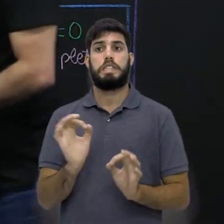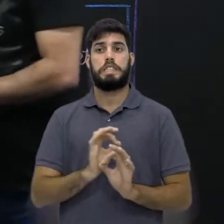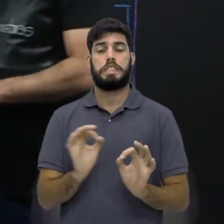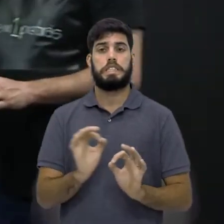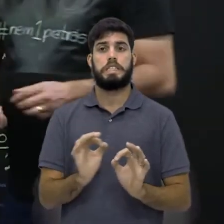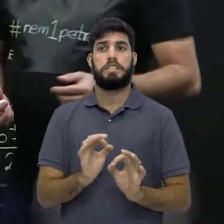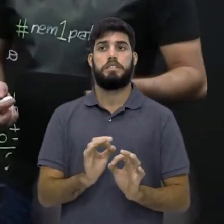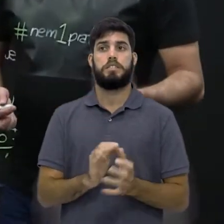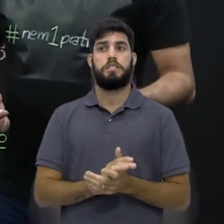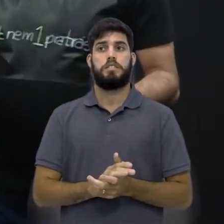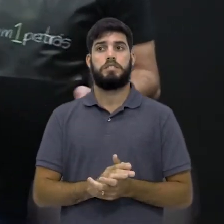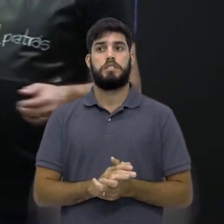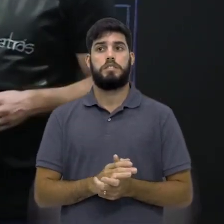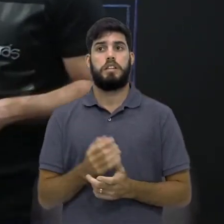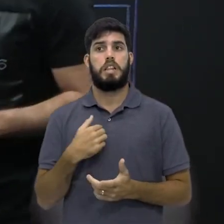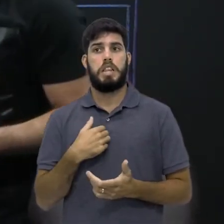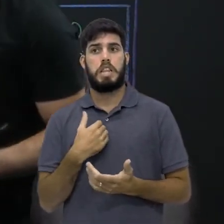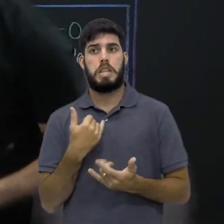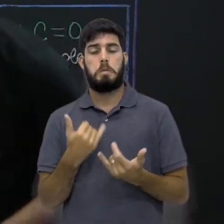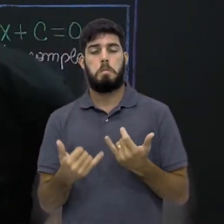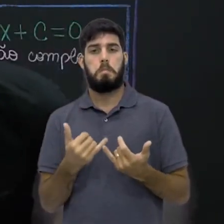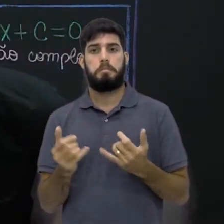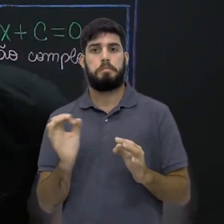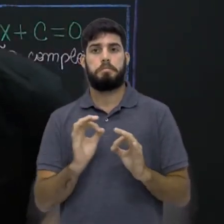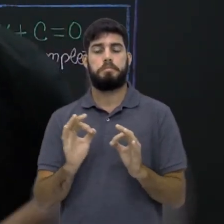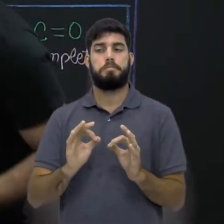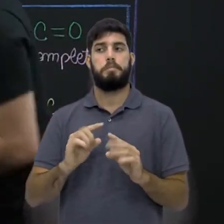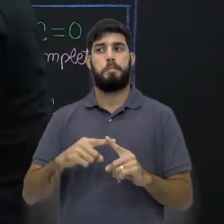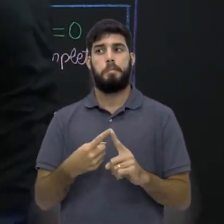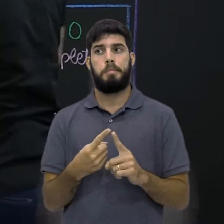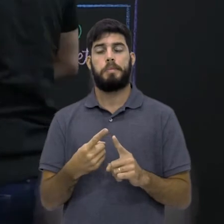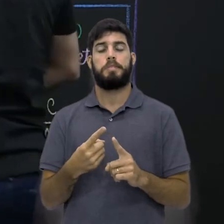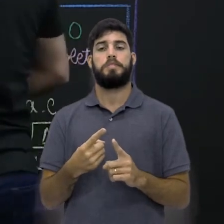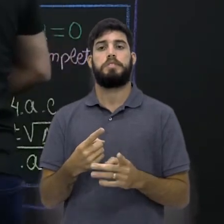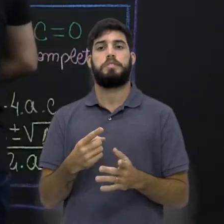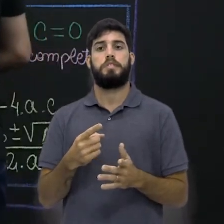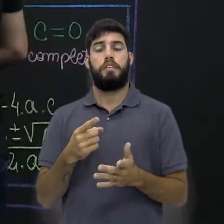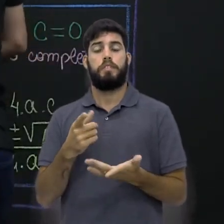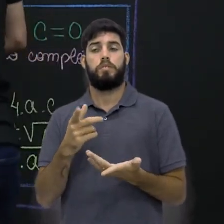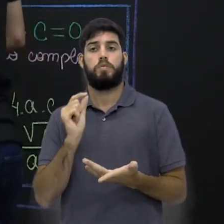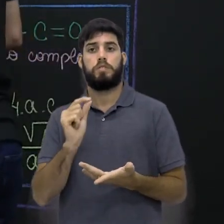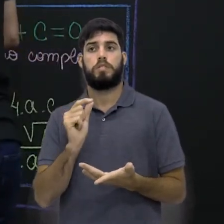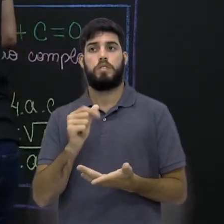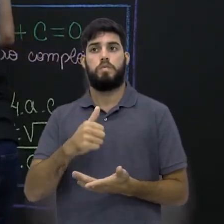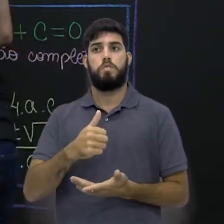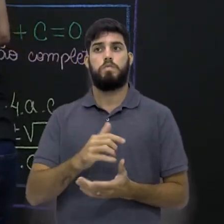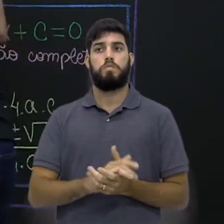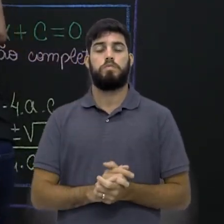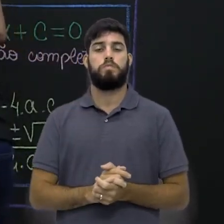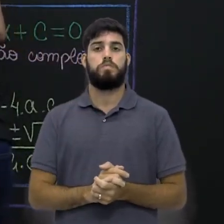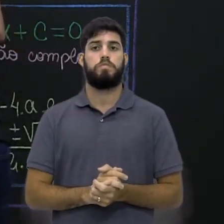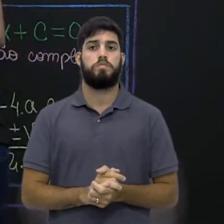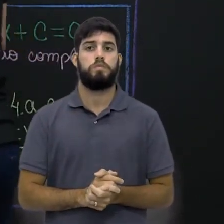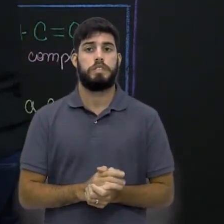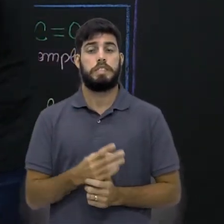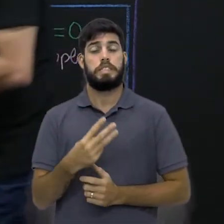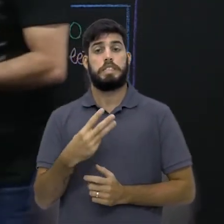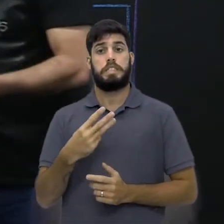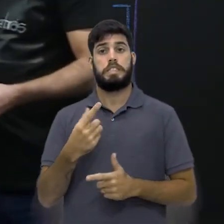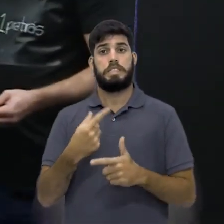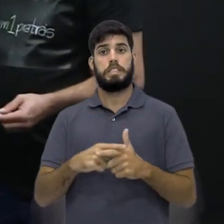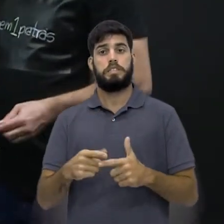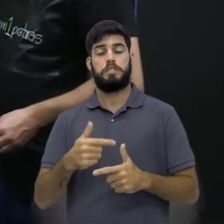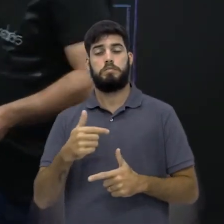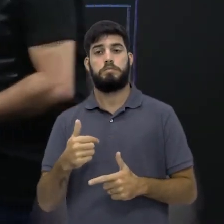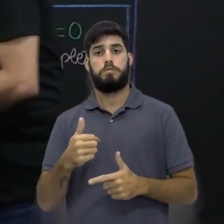embora não apareça, ele vale 1, tá? O coeficiente vale 1. E aqui eu divido, olha lá. 3 dividido por 1